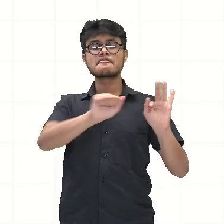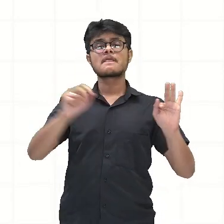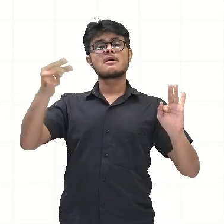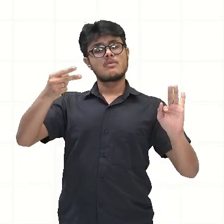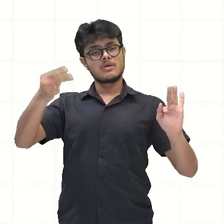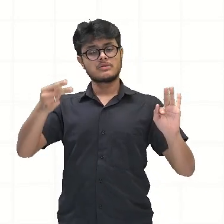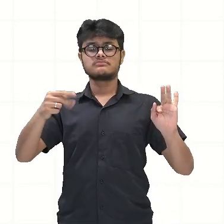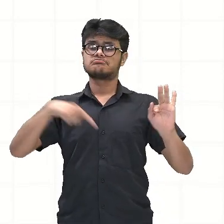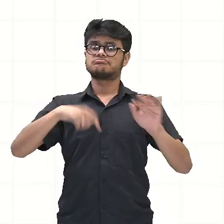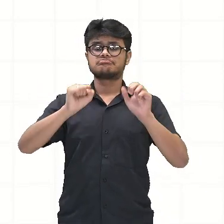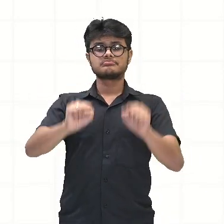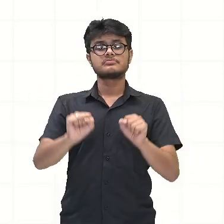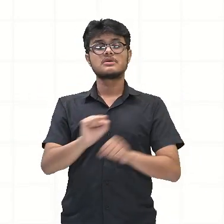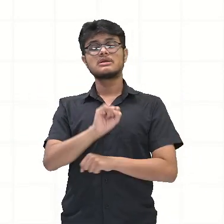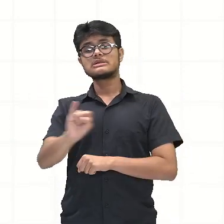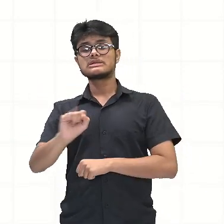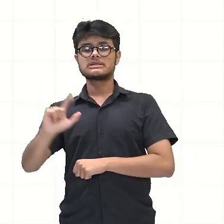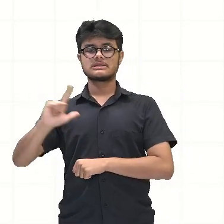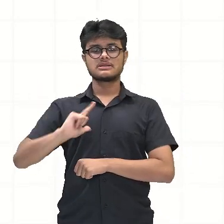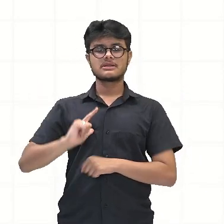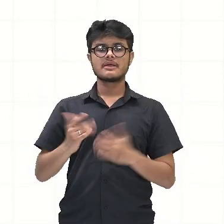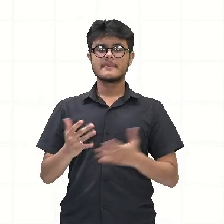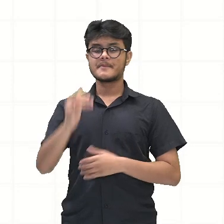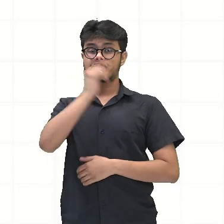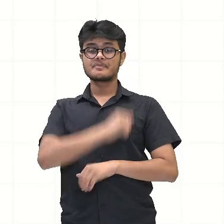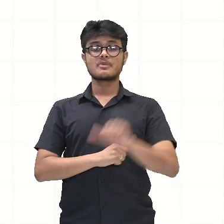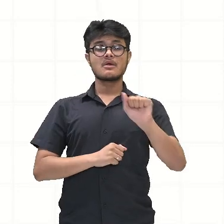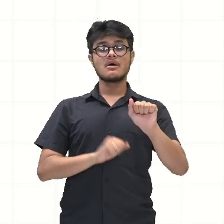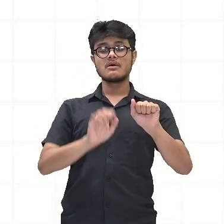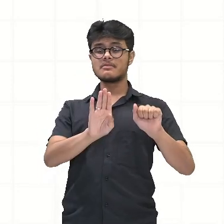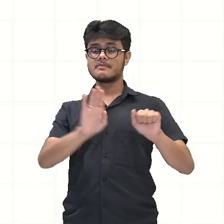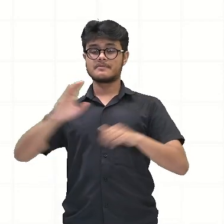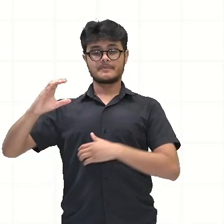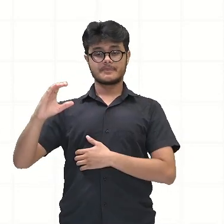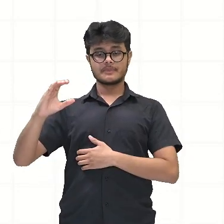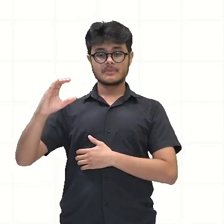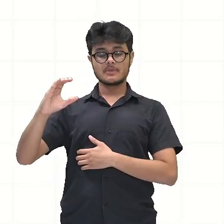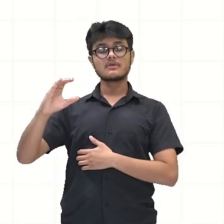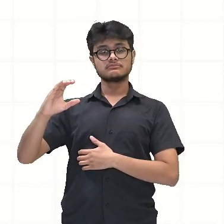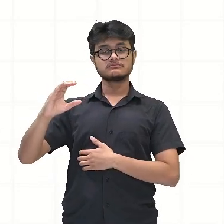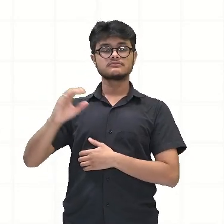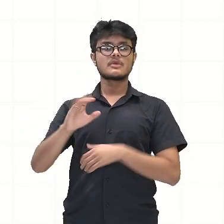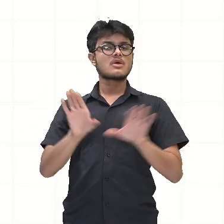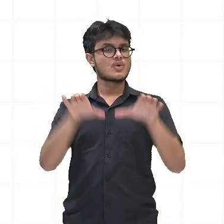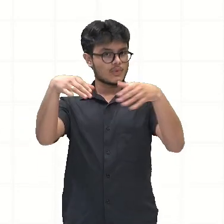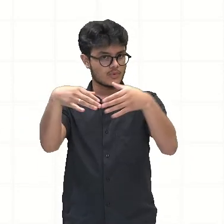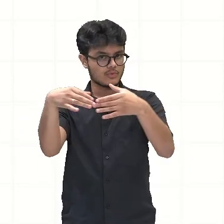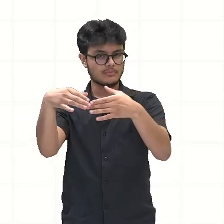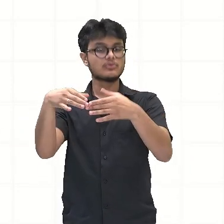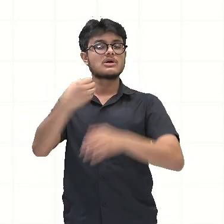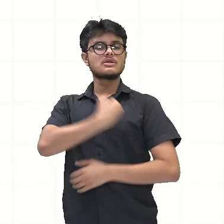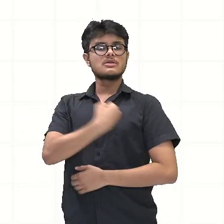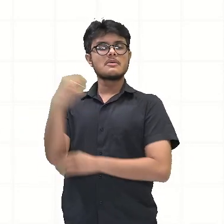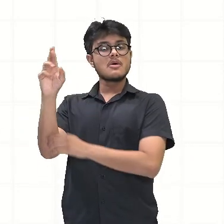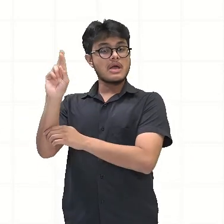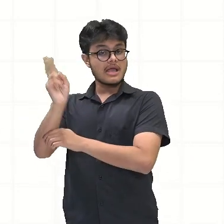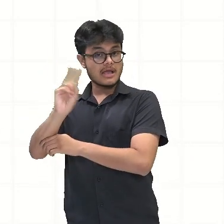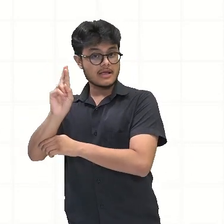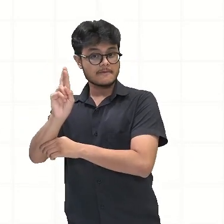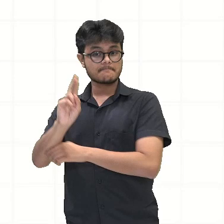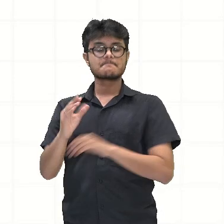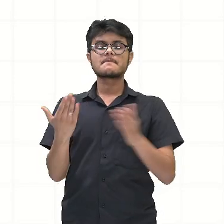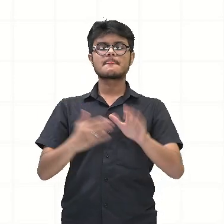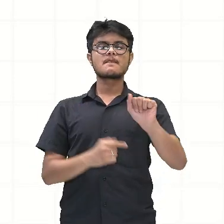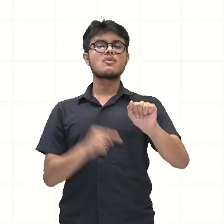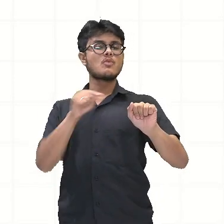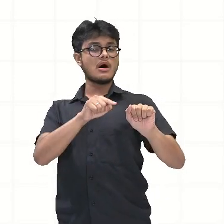quadrática, quando existe um A, um B e um C, pertencente ao conjunto dos números reais, onde esse